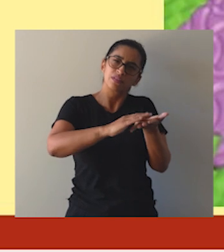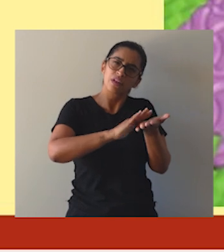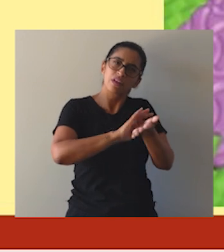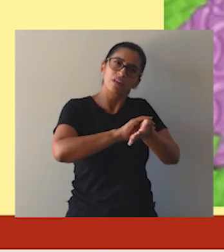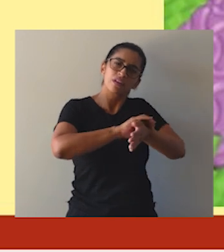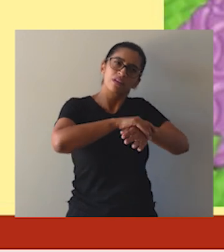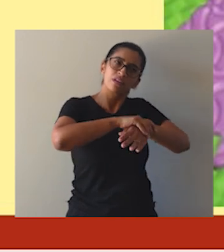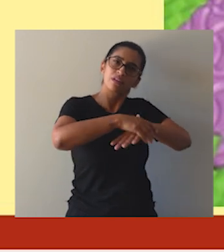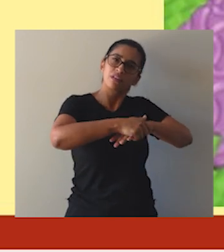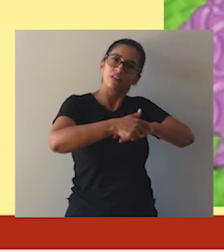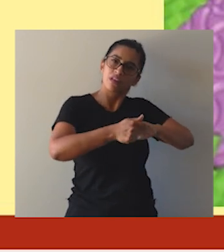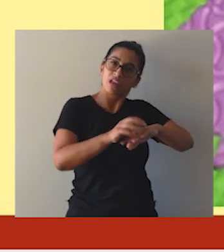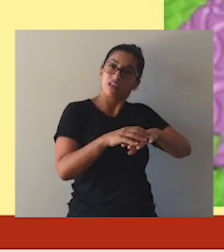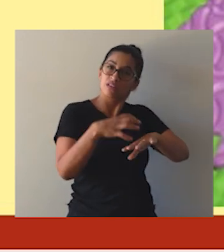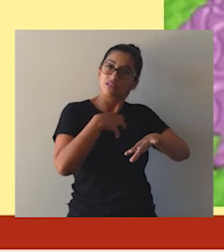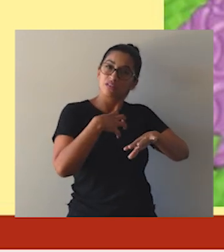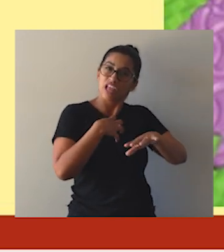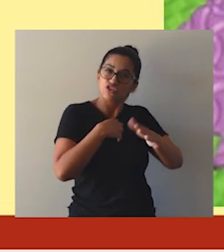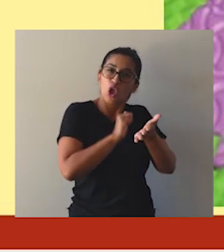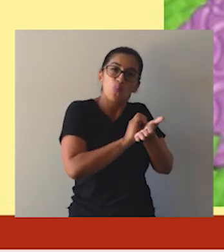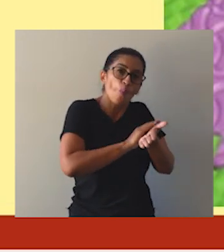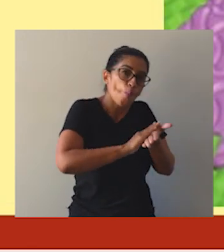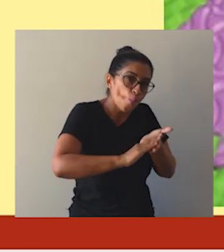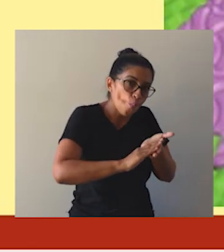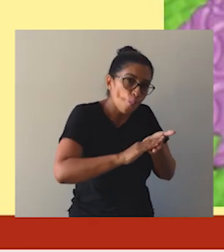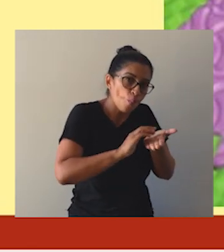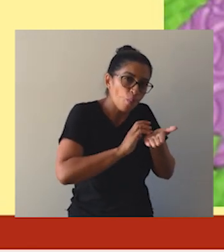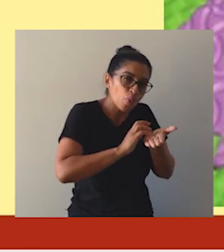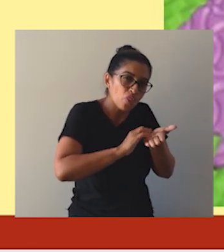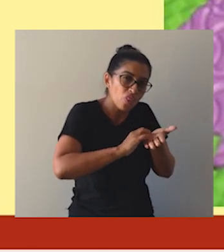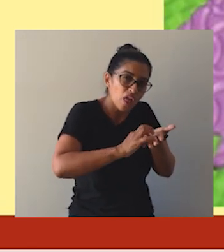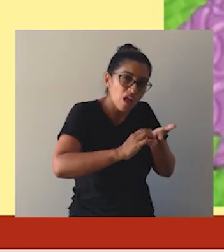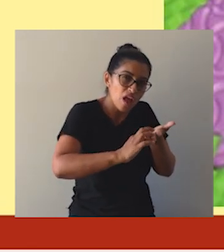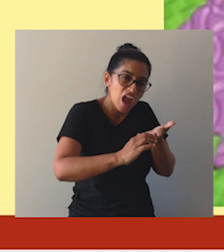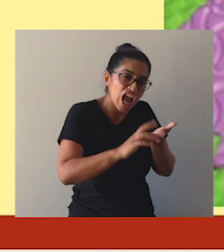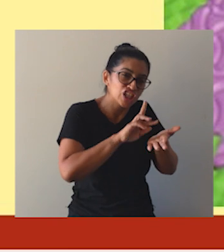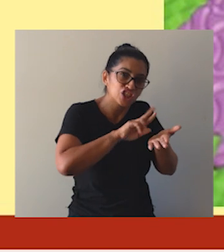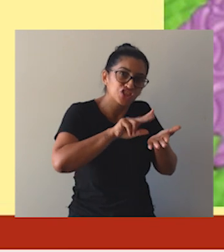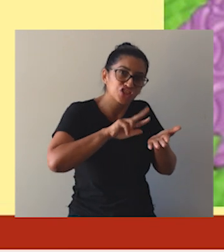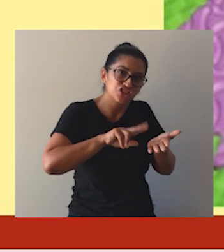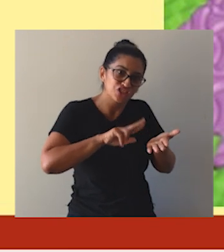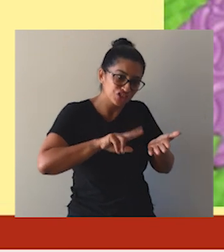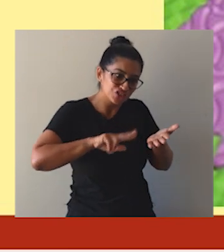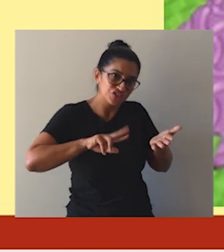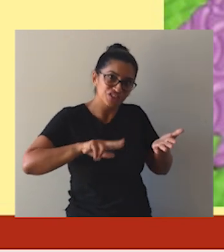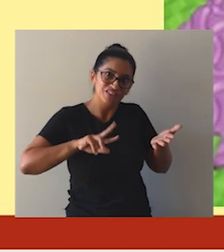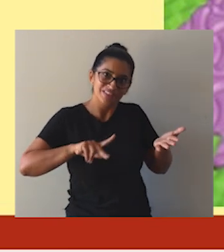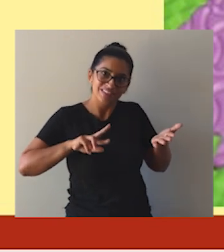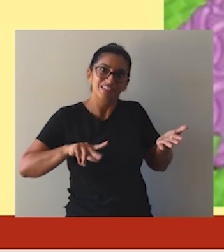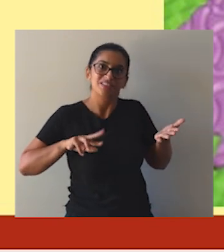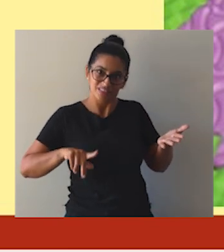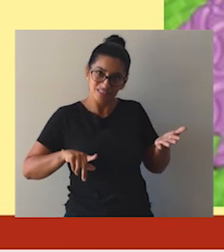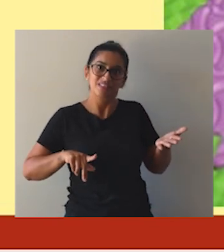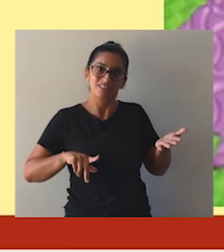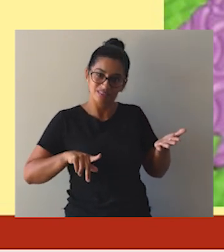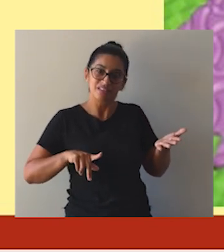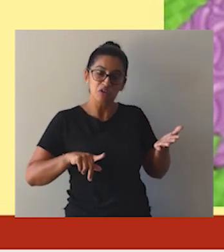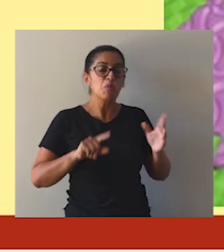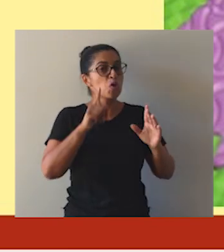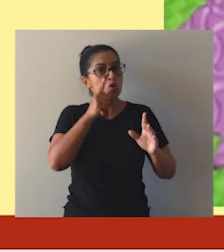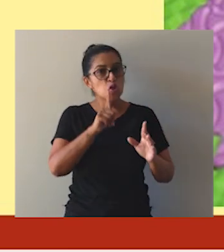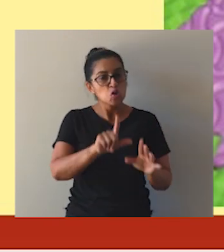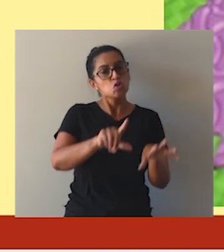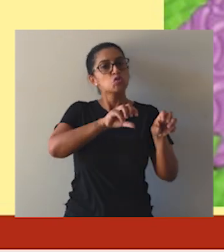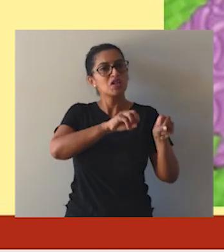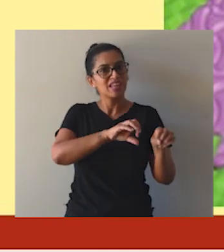pelo seu tato as diferenças dos planos, né? Pode ser trabalhado o nome dele, pode ser trabalhado